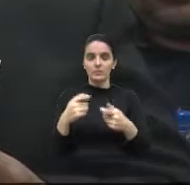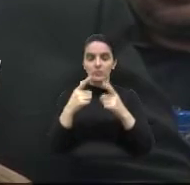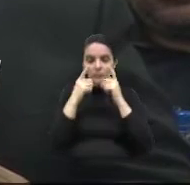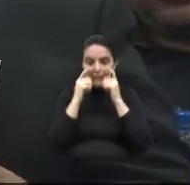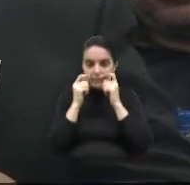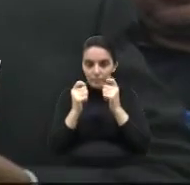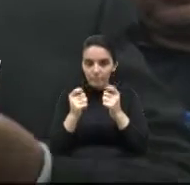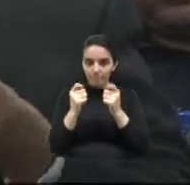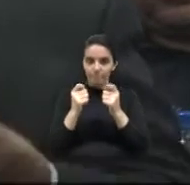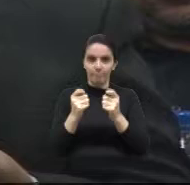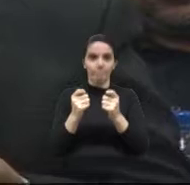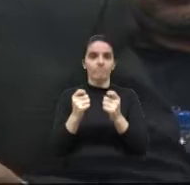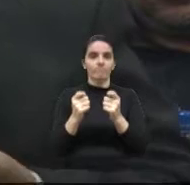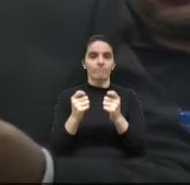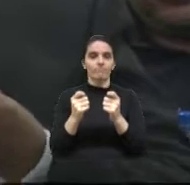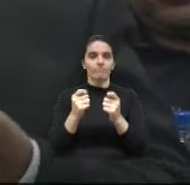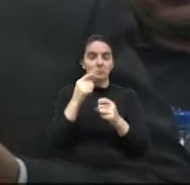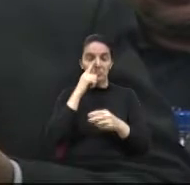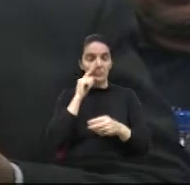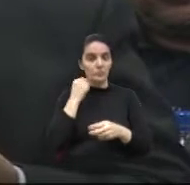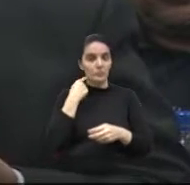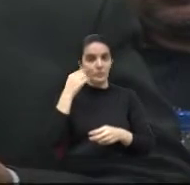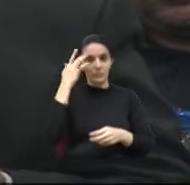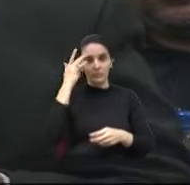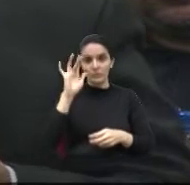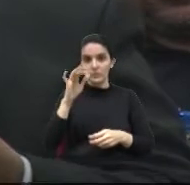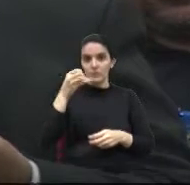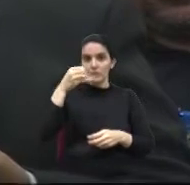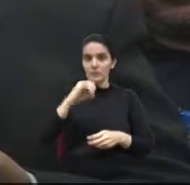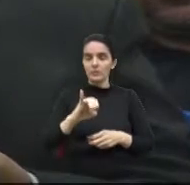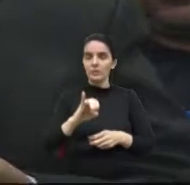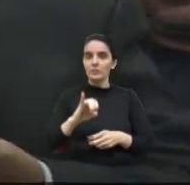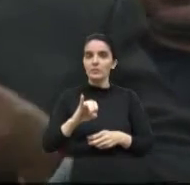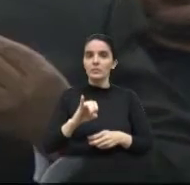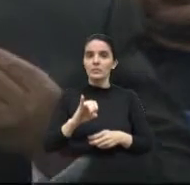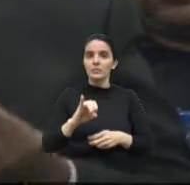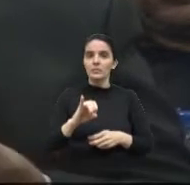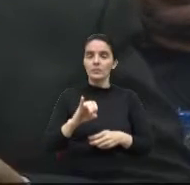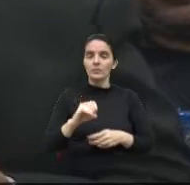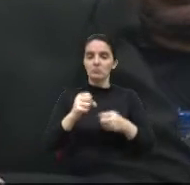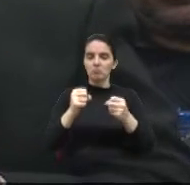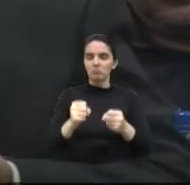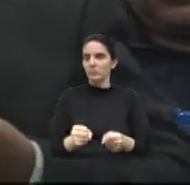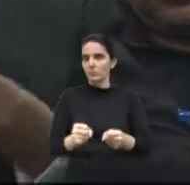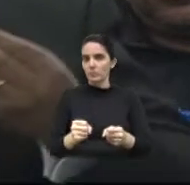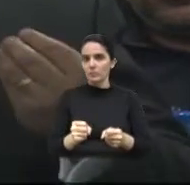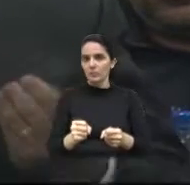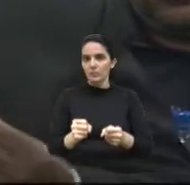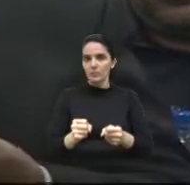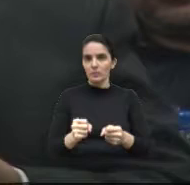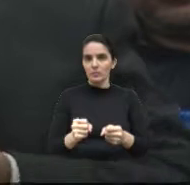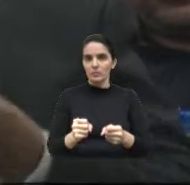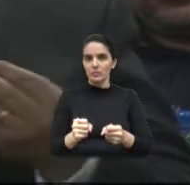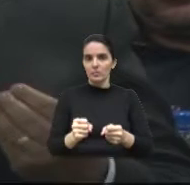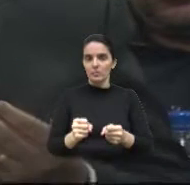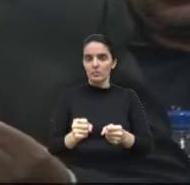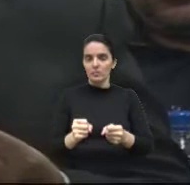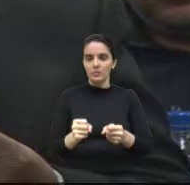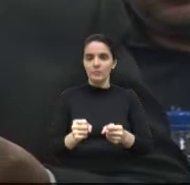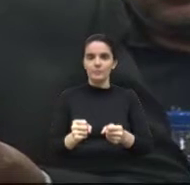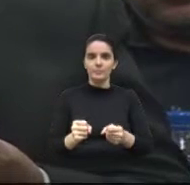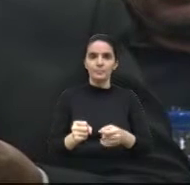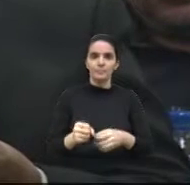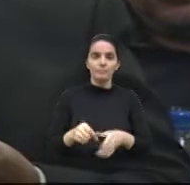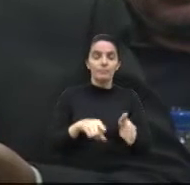minuciosos para isso. Eu não sei nem se juridicamente nós podemos levantar coisas de 10 anos atrás, não